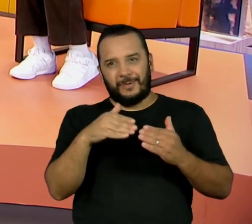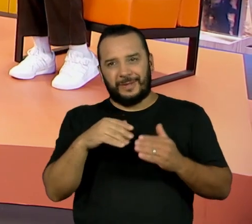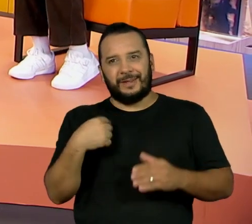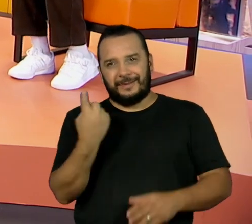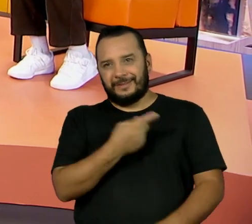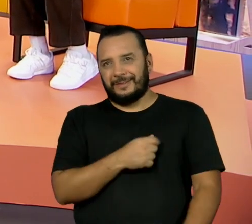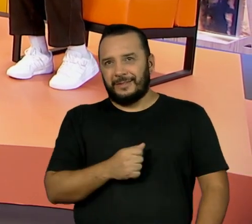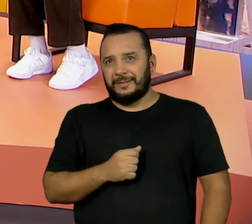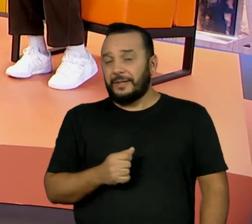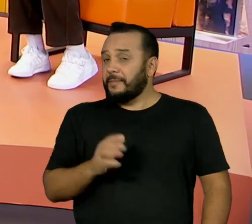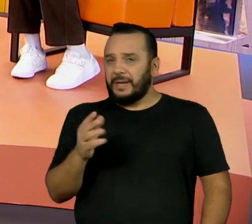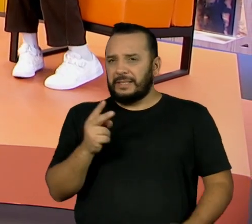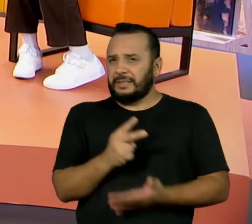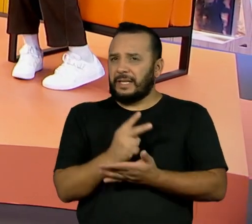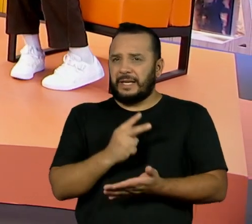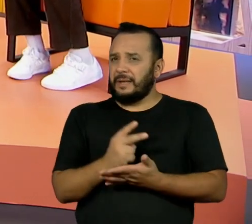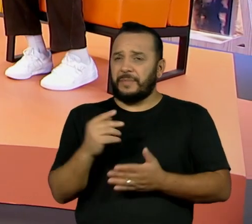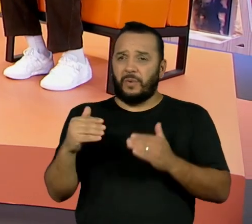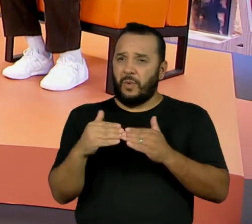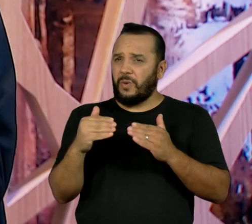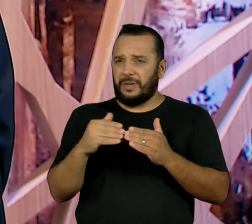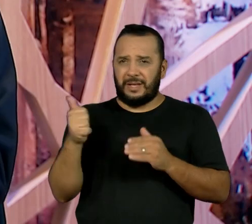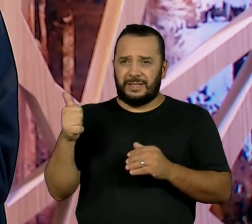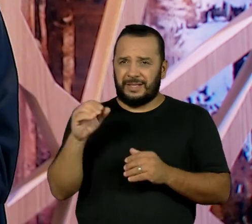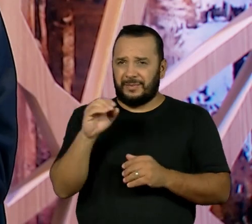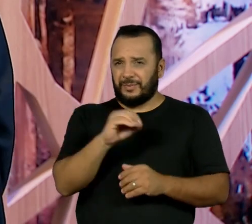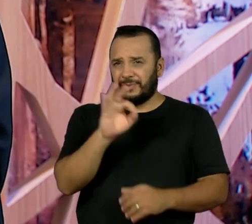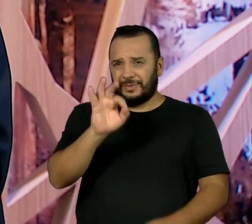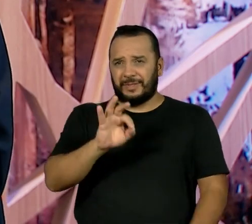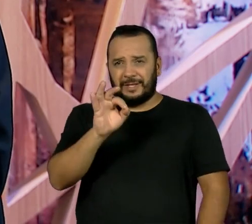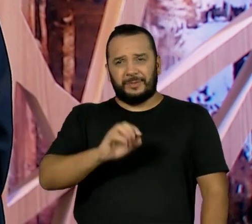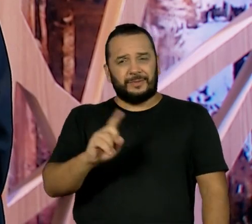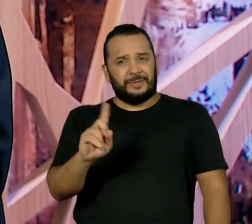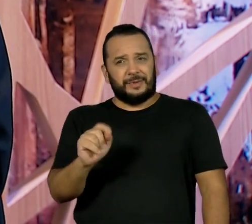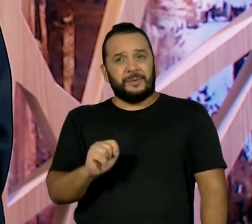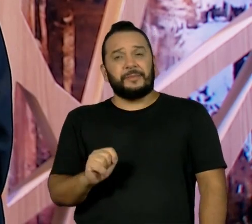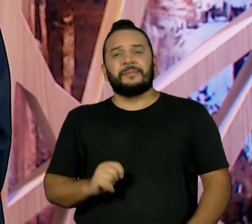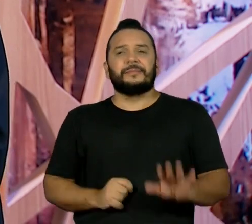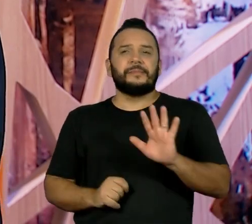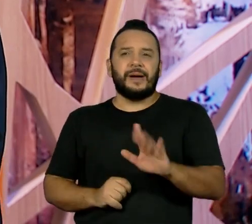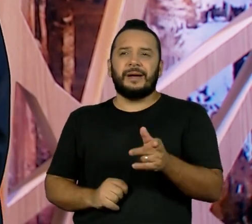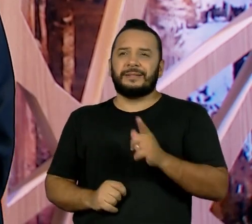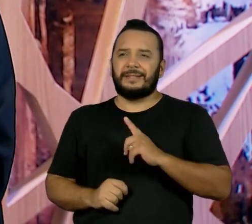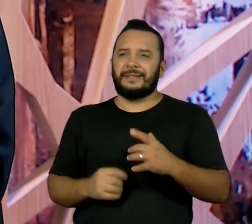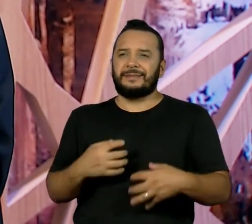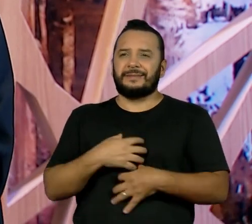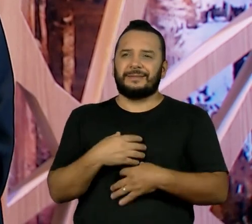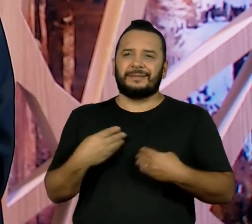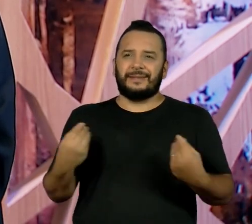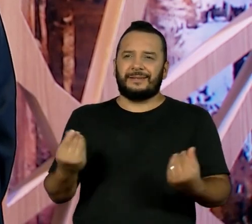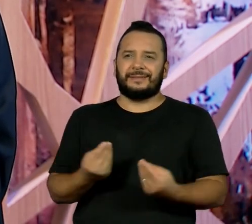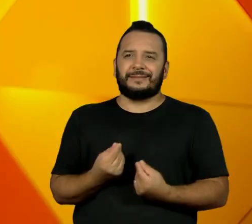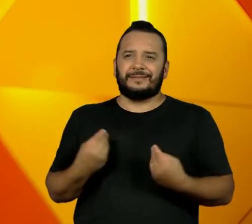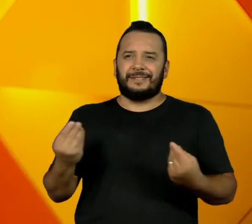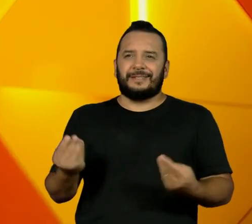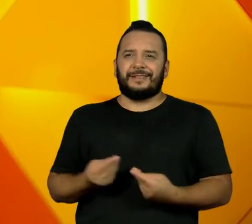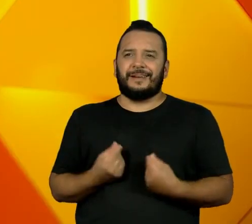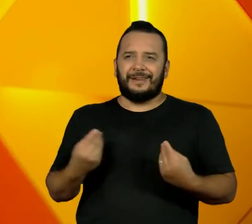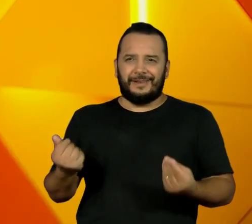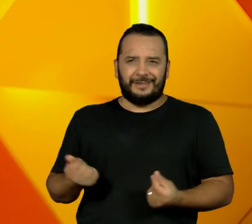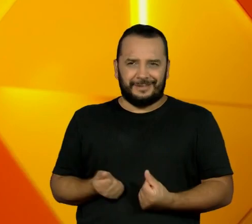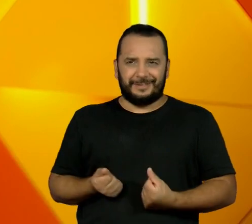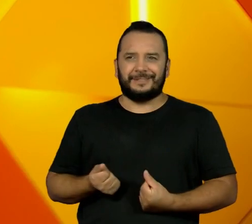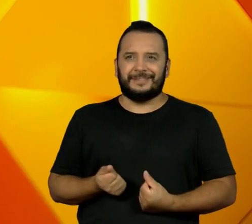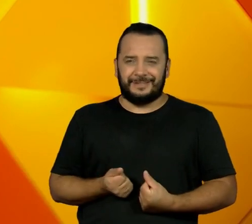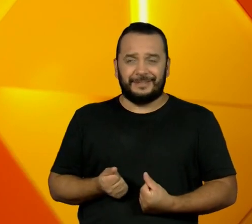dizendo que tem que concordar comigo sempre e o tempo todo. Mas existe uma sensibilidade, eu digo, sabe? Eu